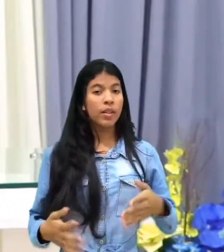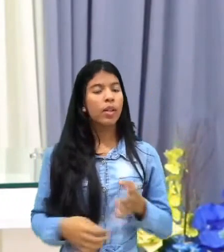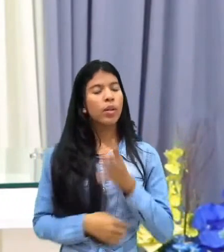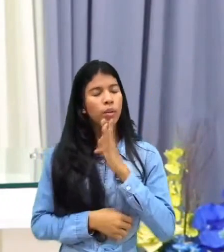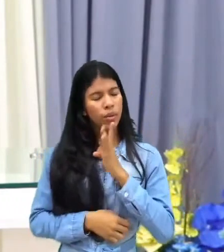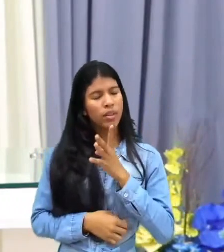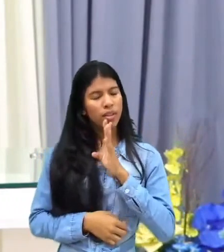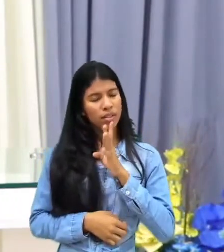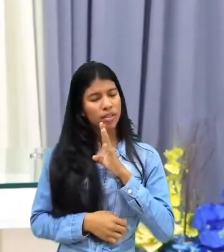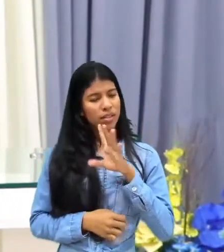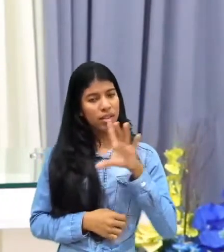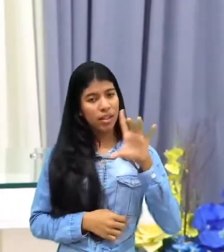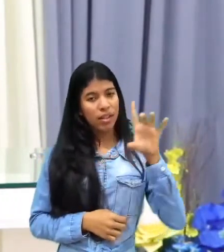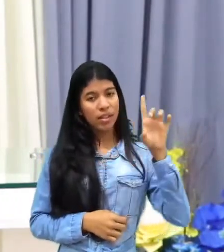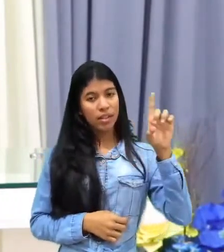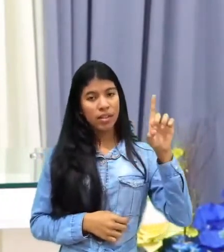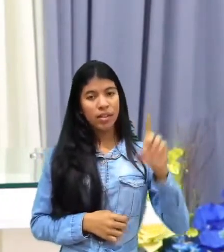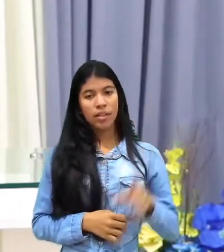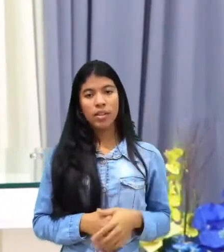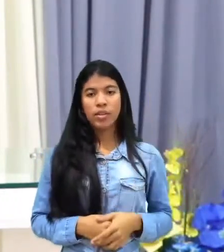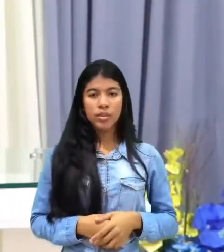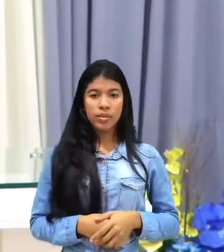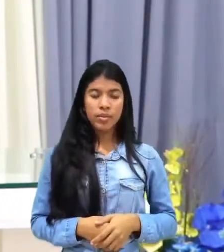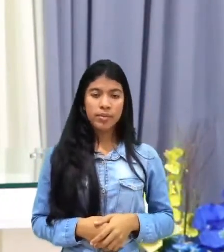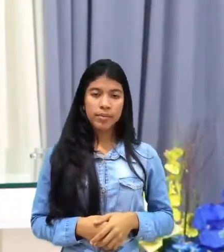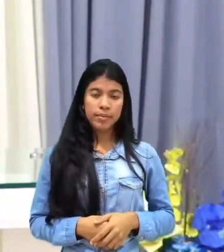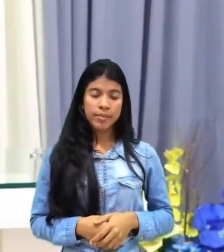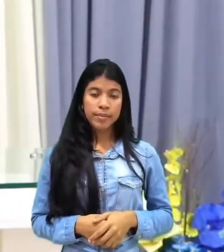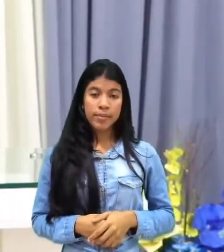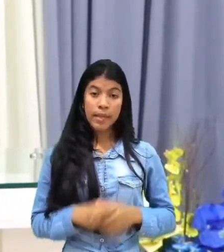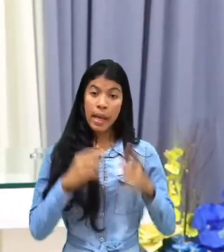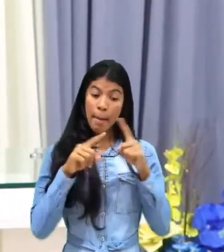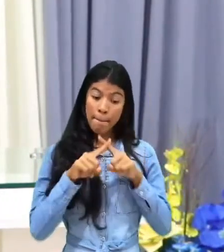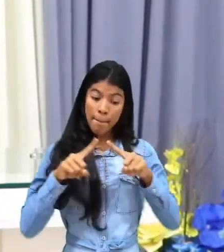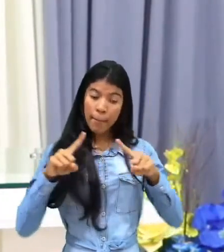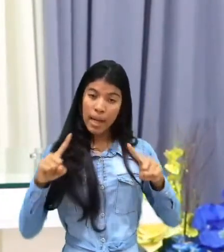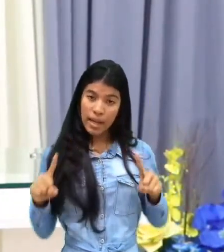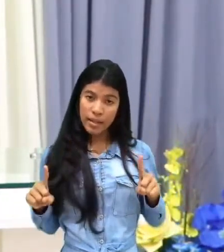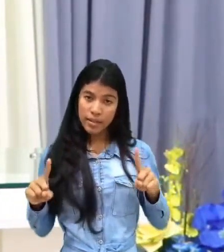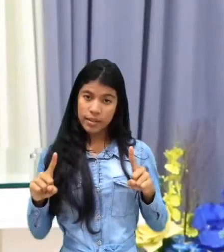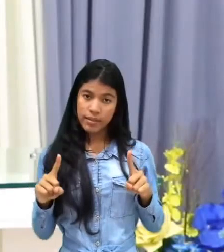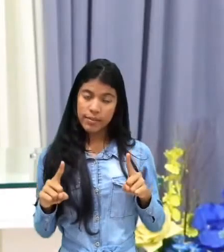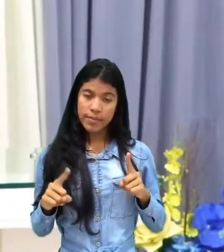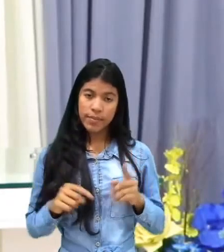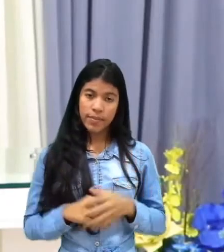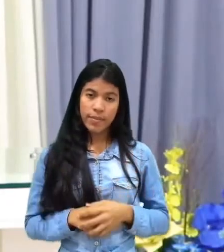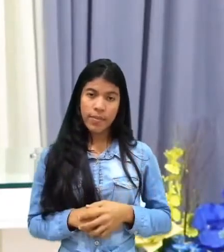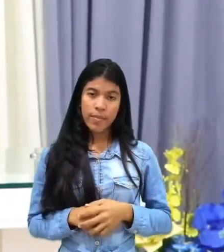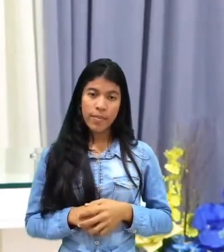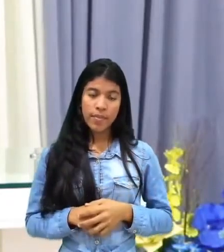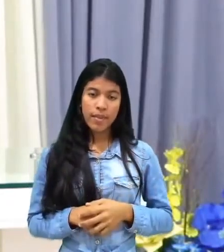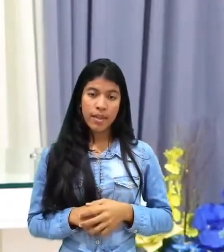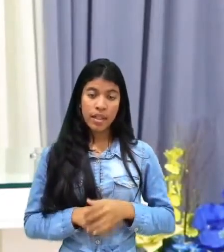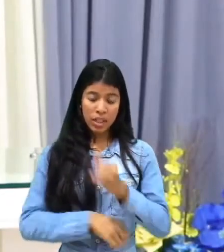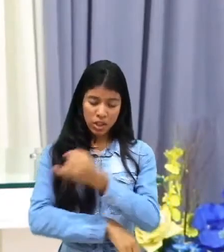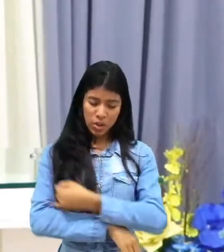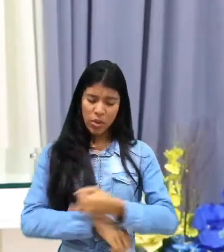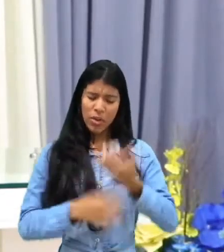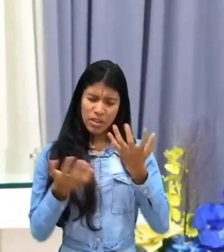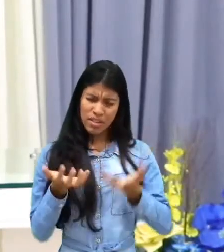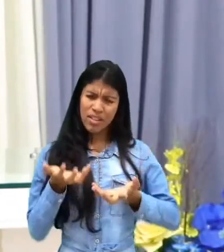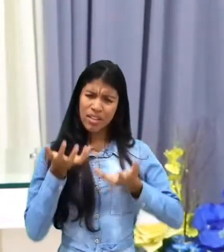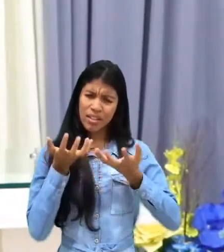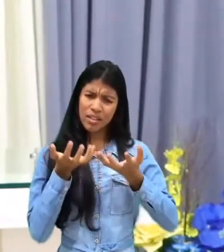uma forma teórica. Mas agora, ele queria as coisas de Deus, então ele usou da